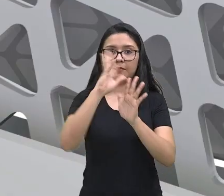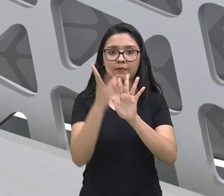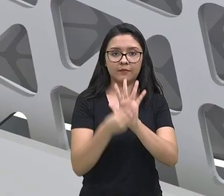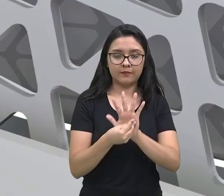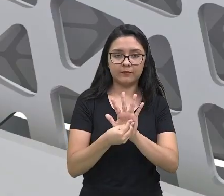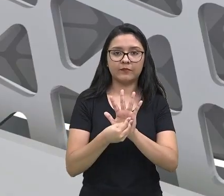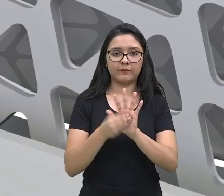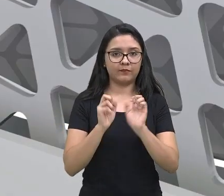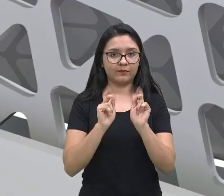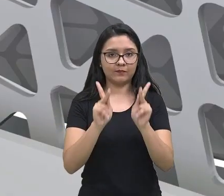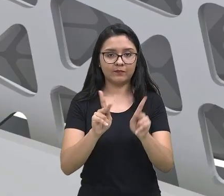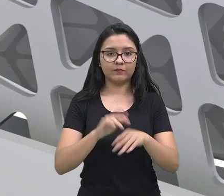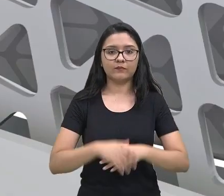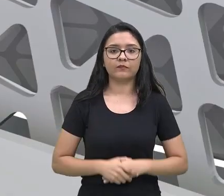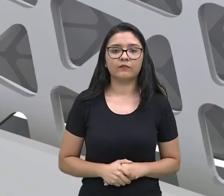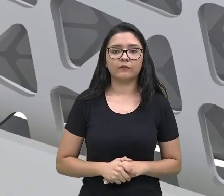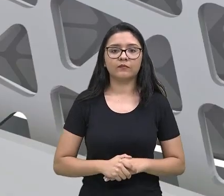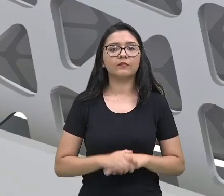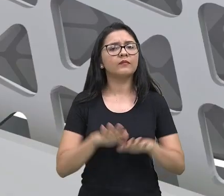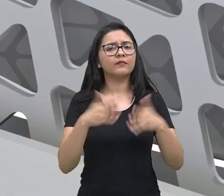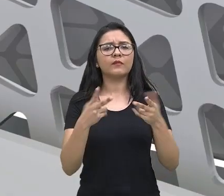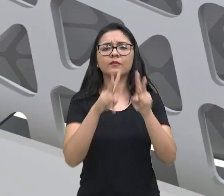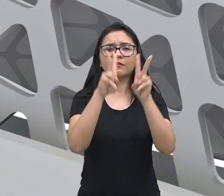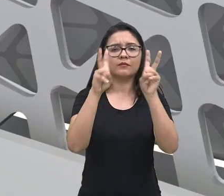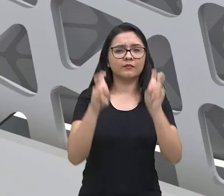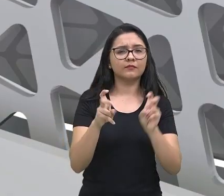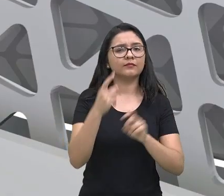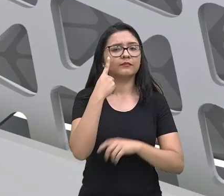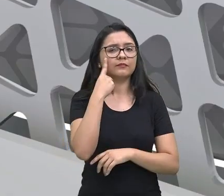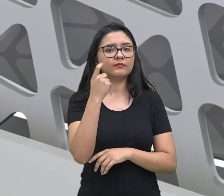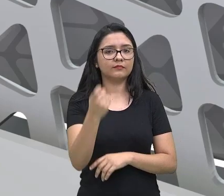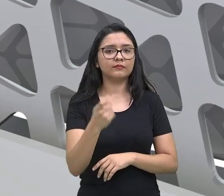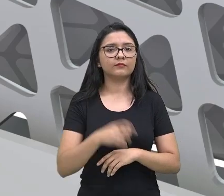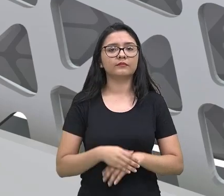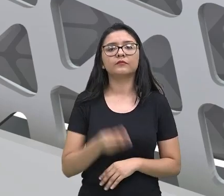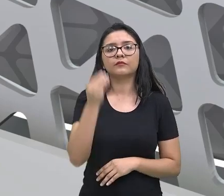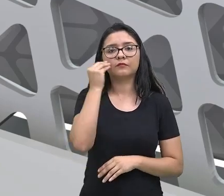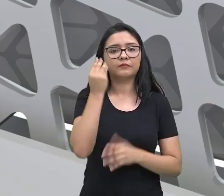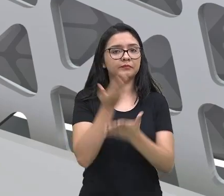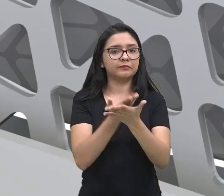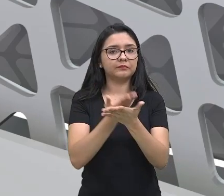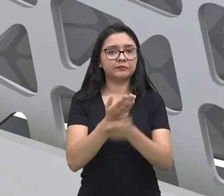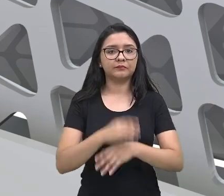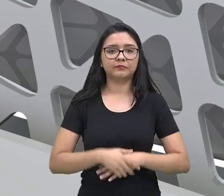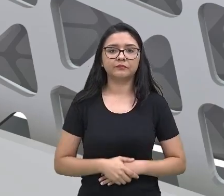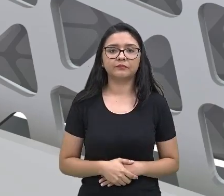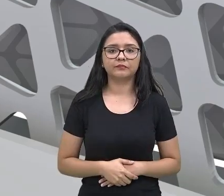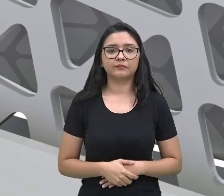tá? Então, aí com esse tema interessante, vejam a aula.